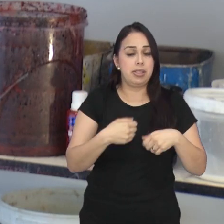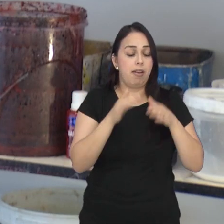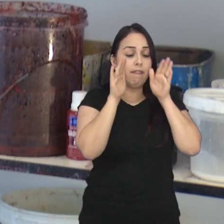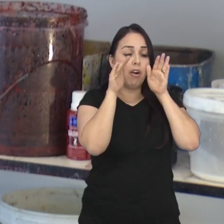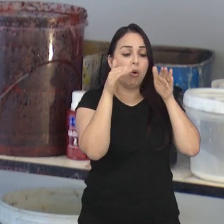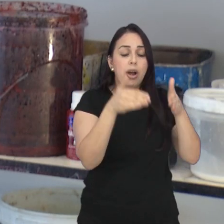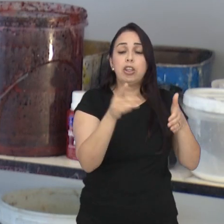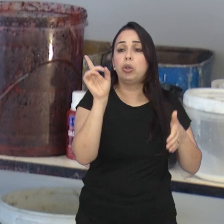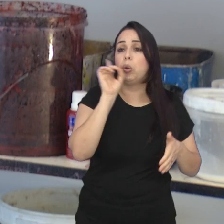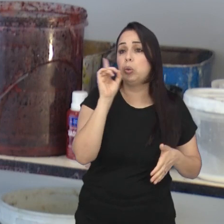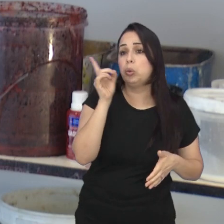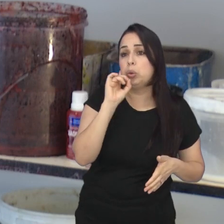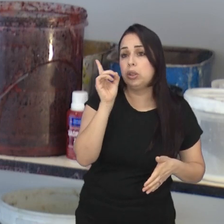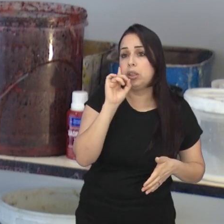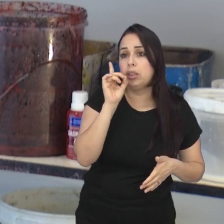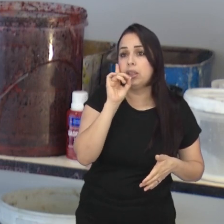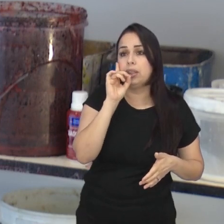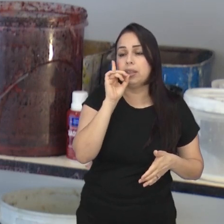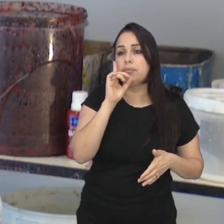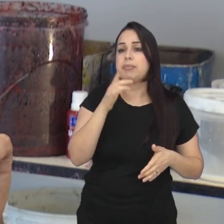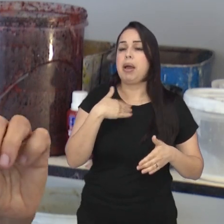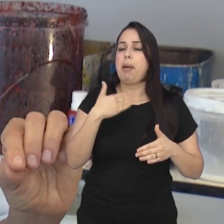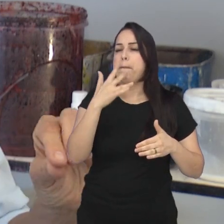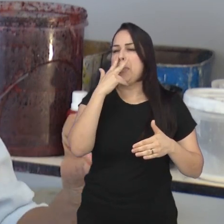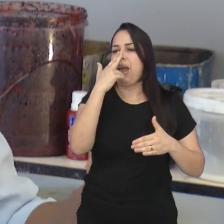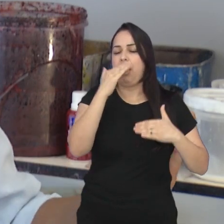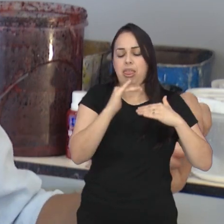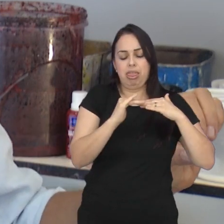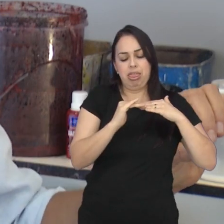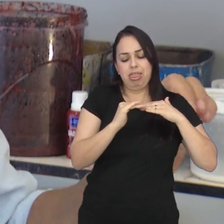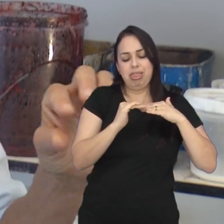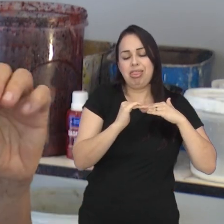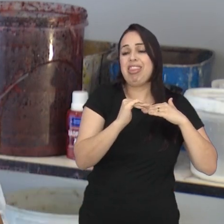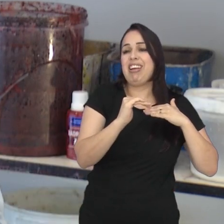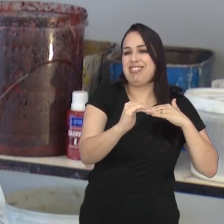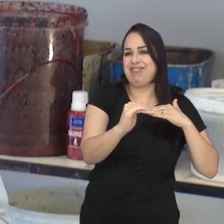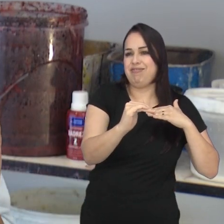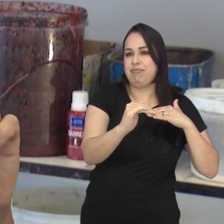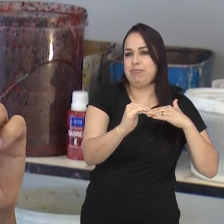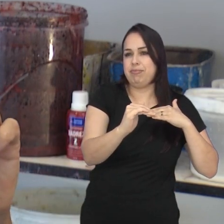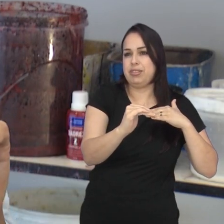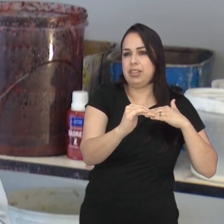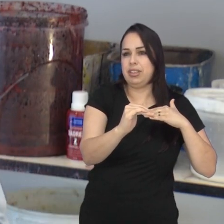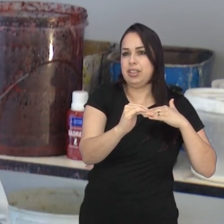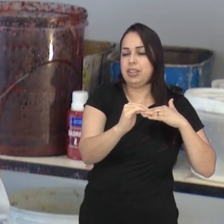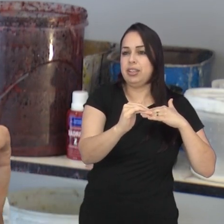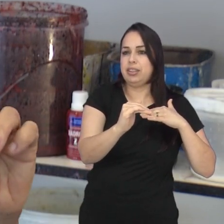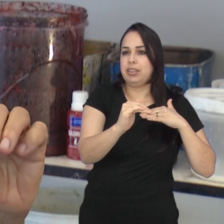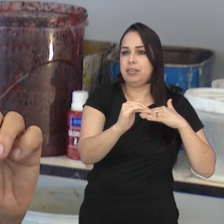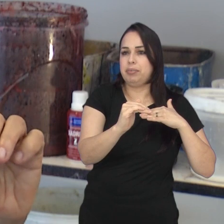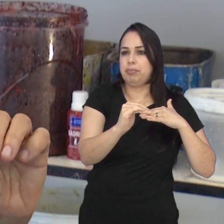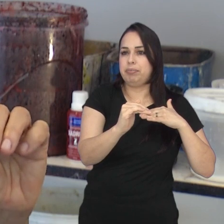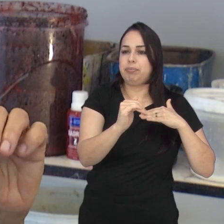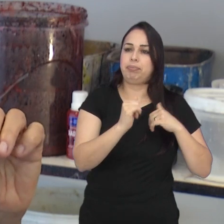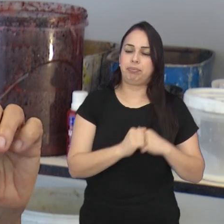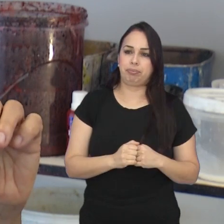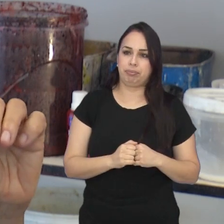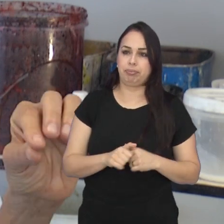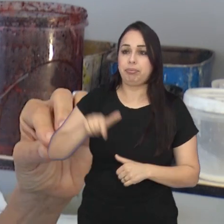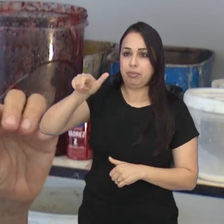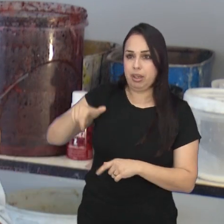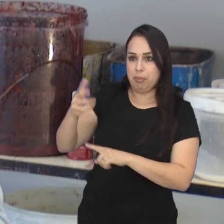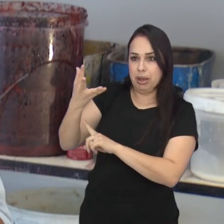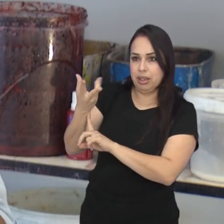diário, na minha maneira de ver, né? Você tem que manter vamos dizer assim, tem uma artista Faiga